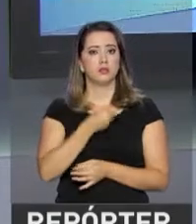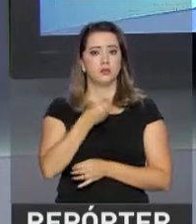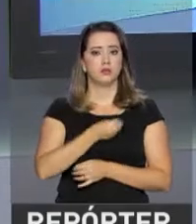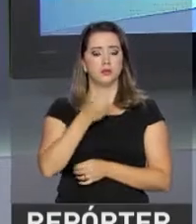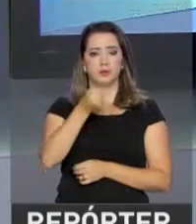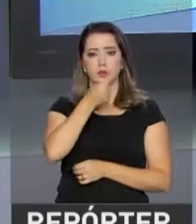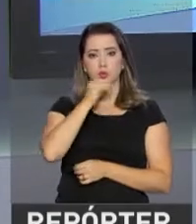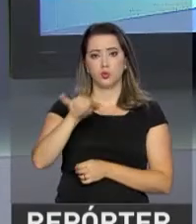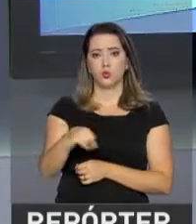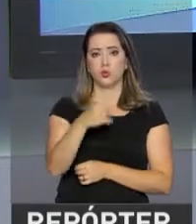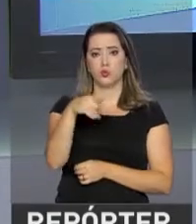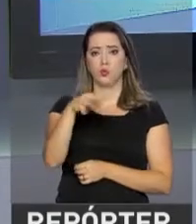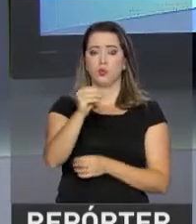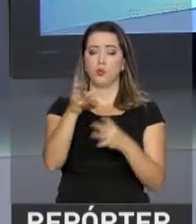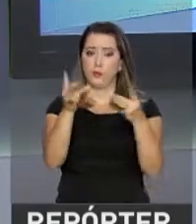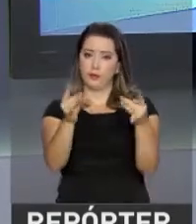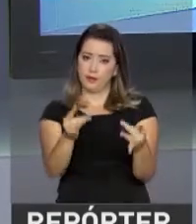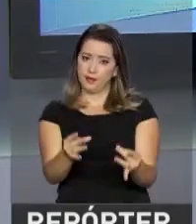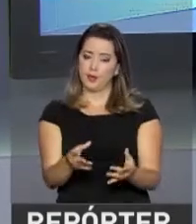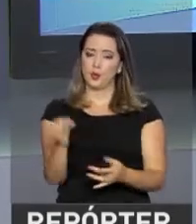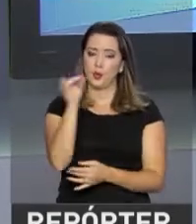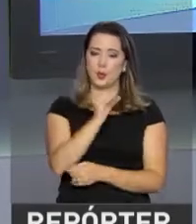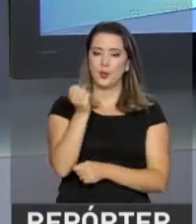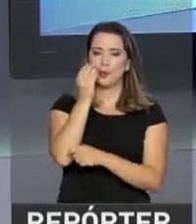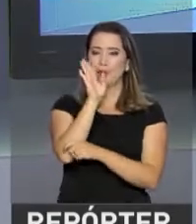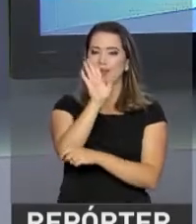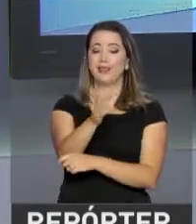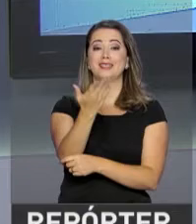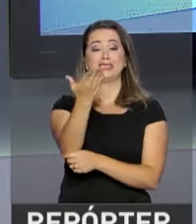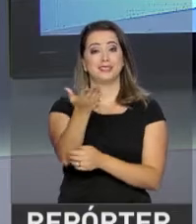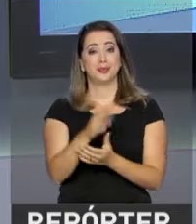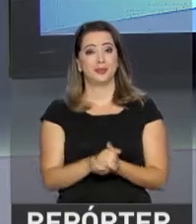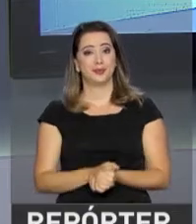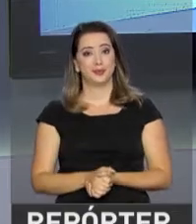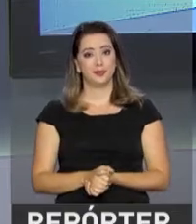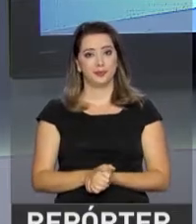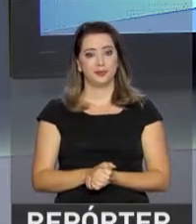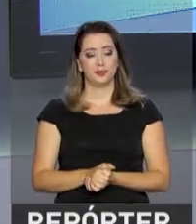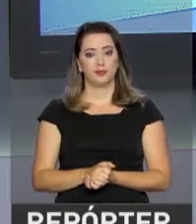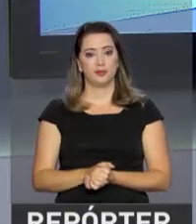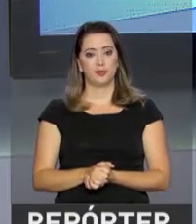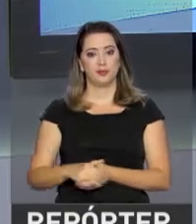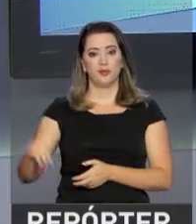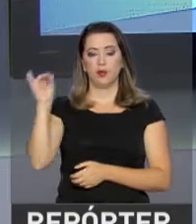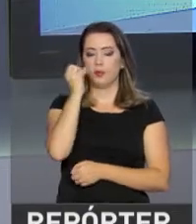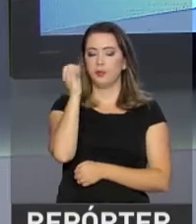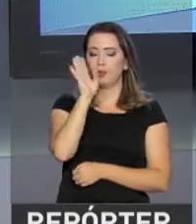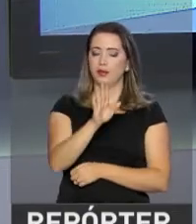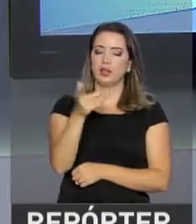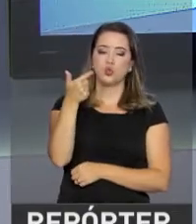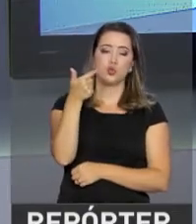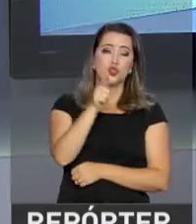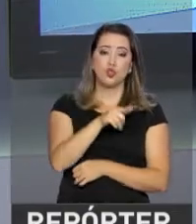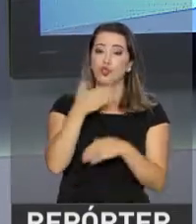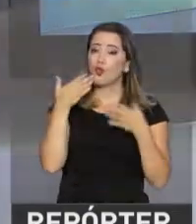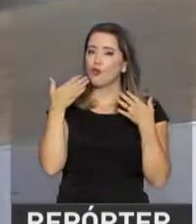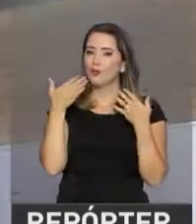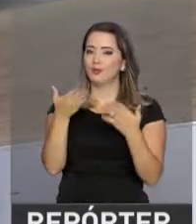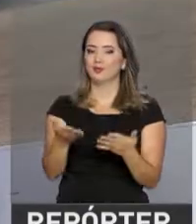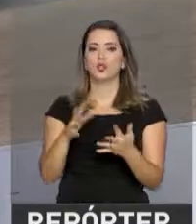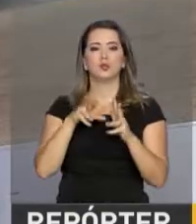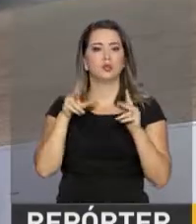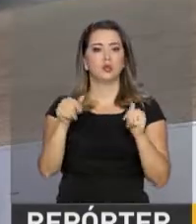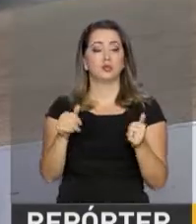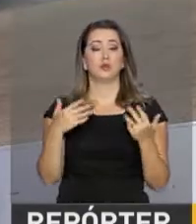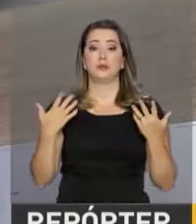vivo pra gente é o repórter joão pedro neto o joão pedro batalha mais uma vez roberto boa tarde mais uma vez pra você e